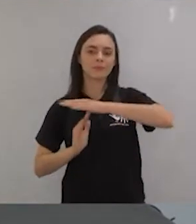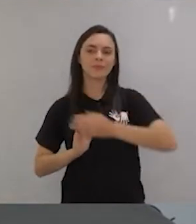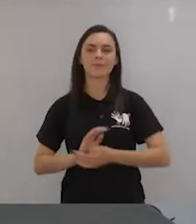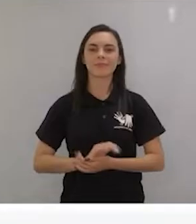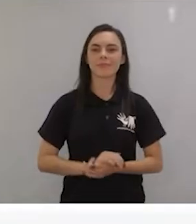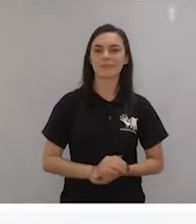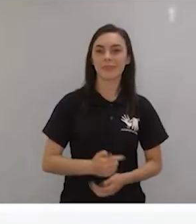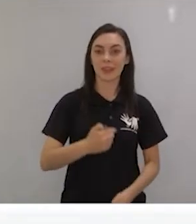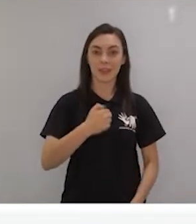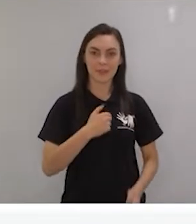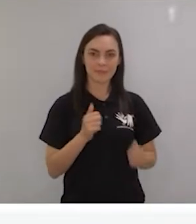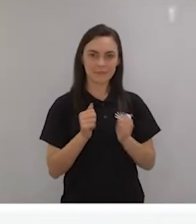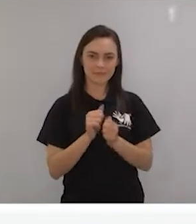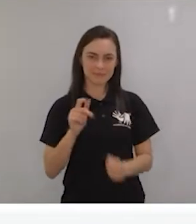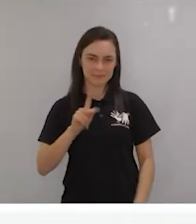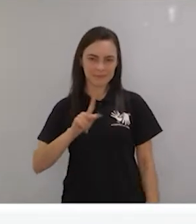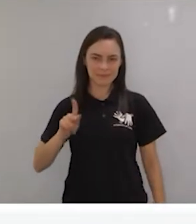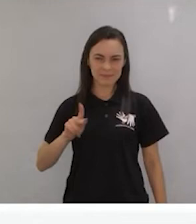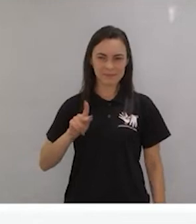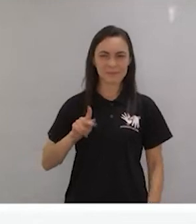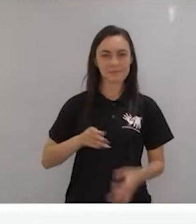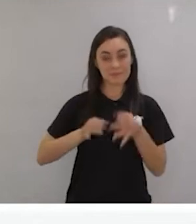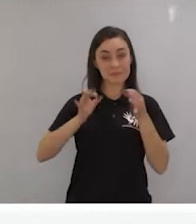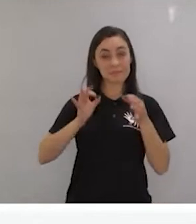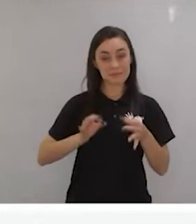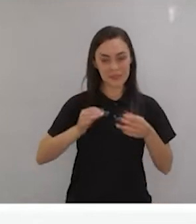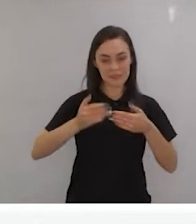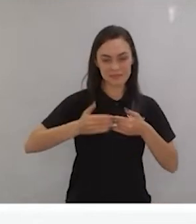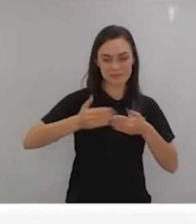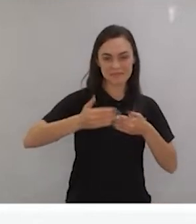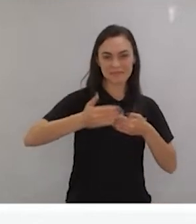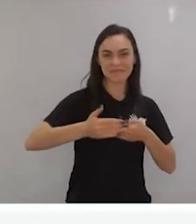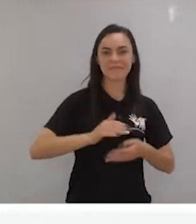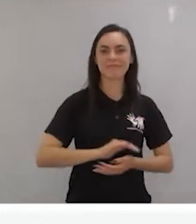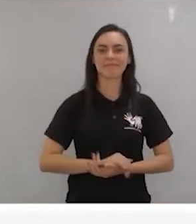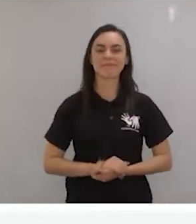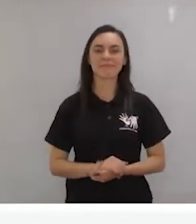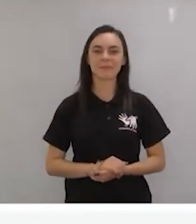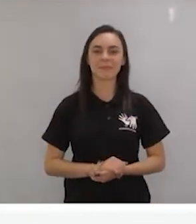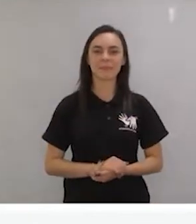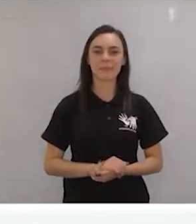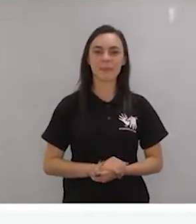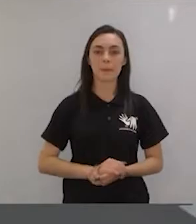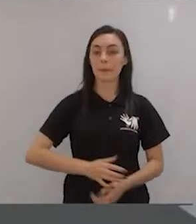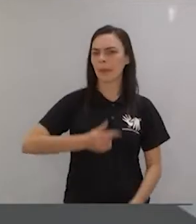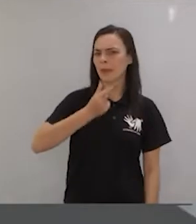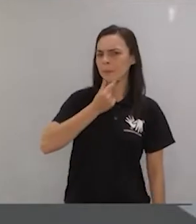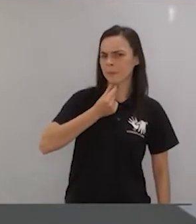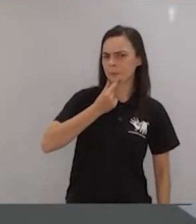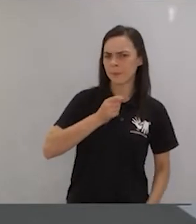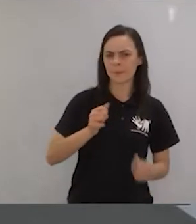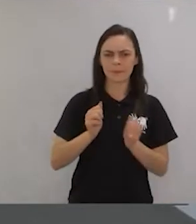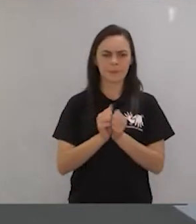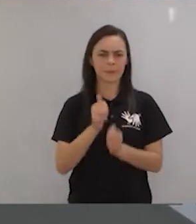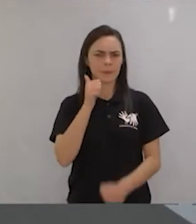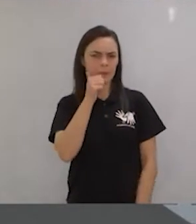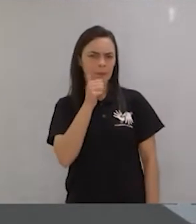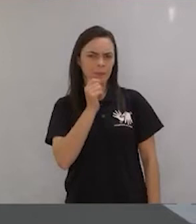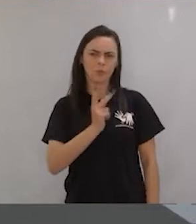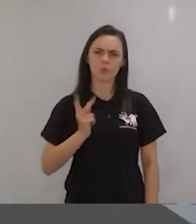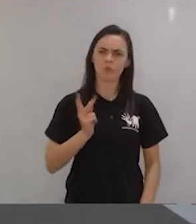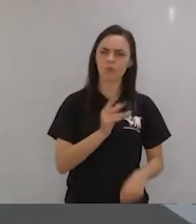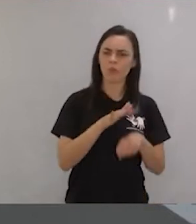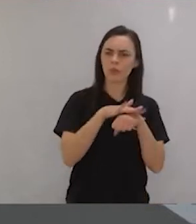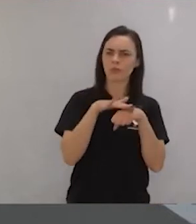pontes. Então a sequência que eu e a professora Jaque construímos estava correta. O Armandinho com a amiguinha